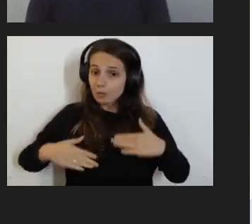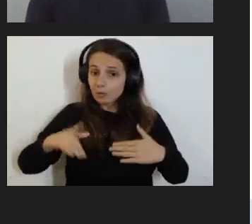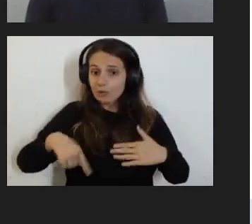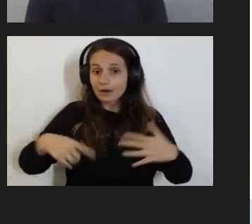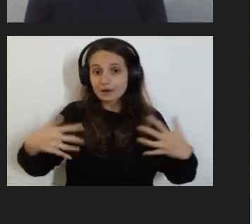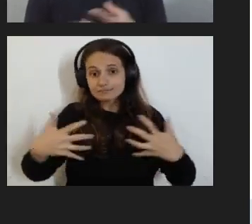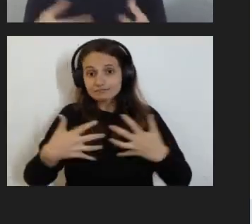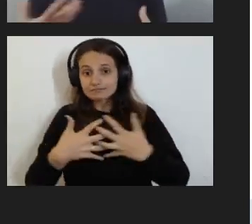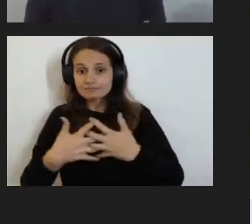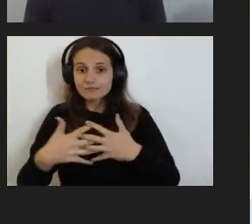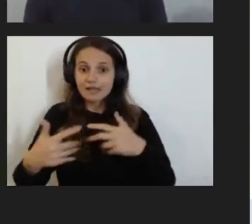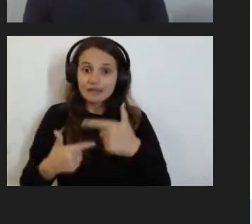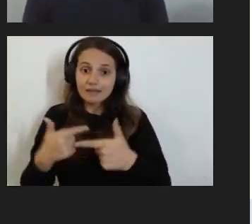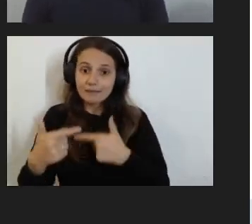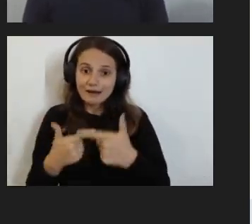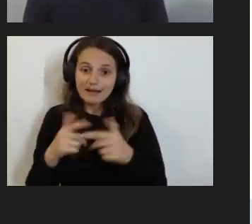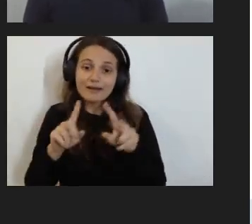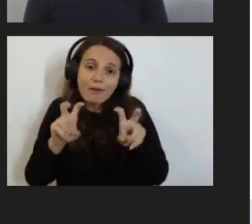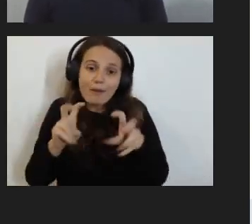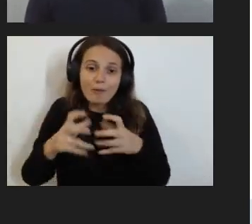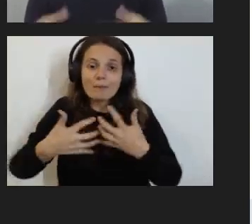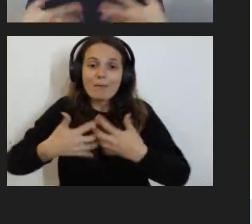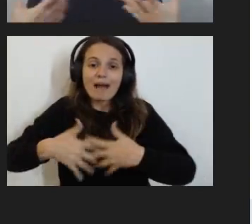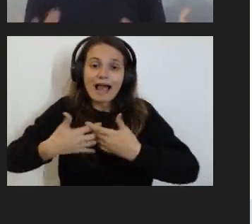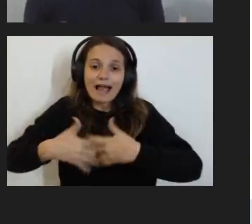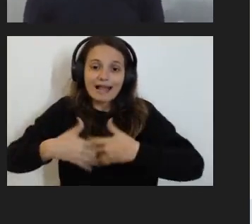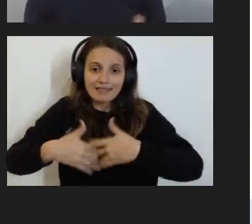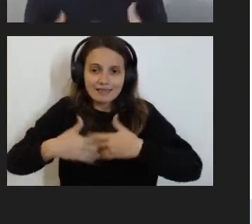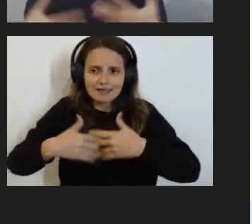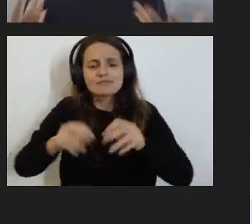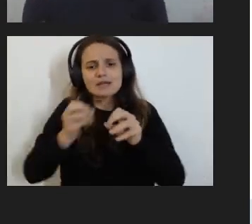uma máquina bem cuidada, sabe? Uma máquina